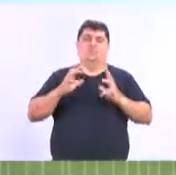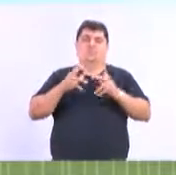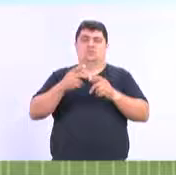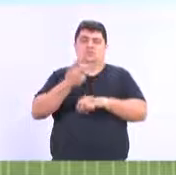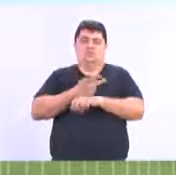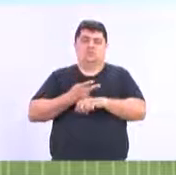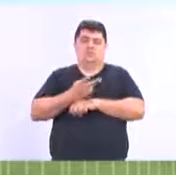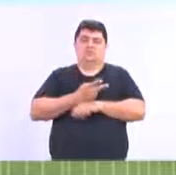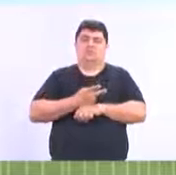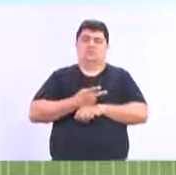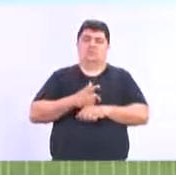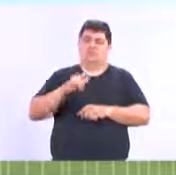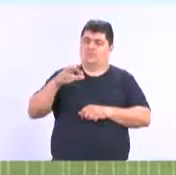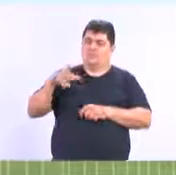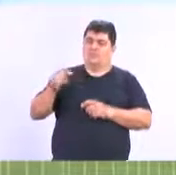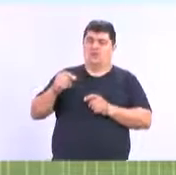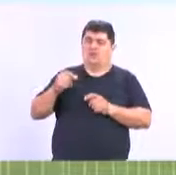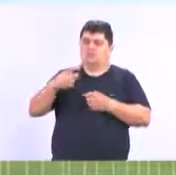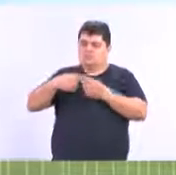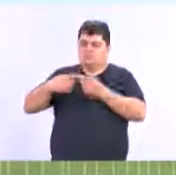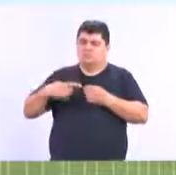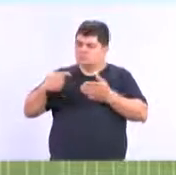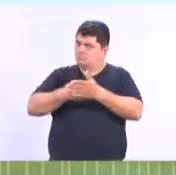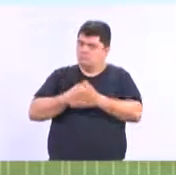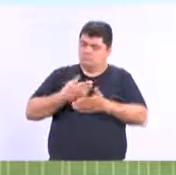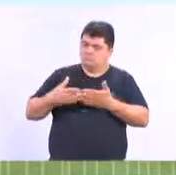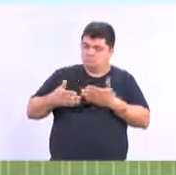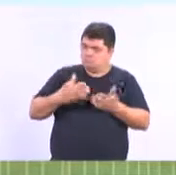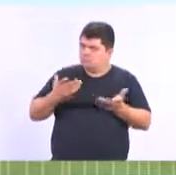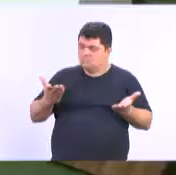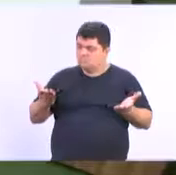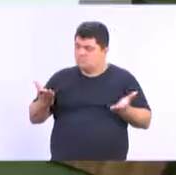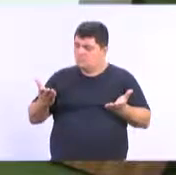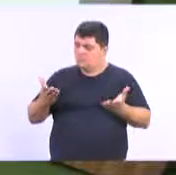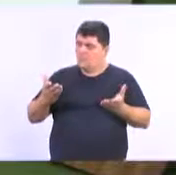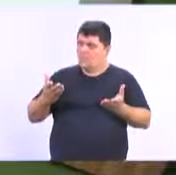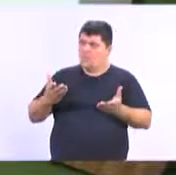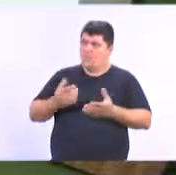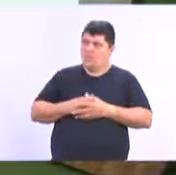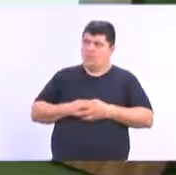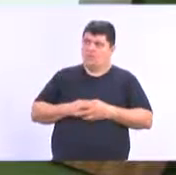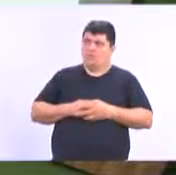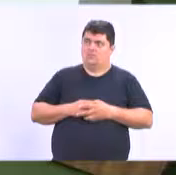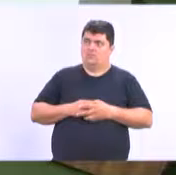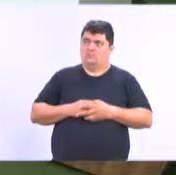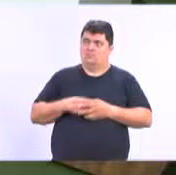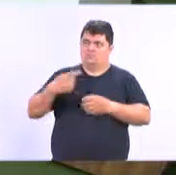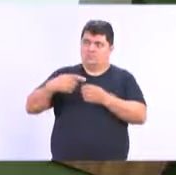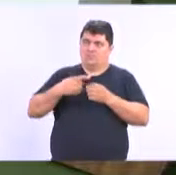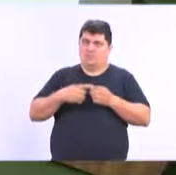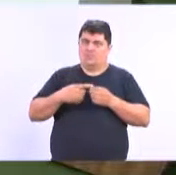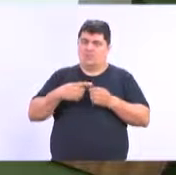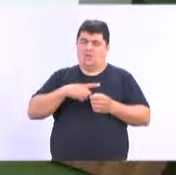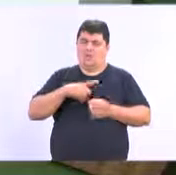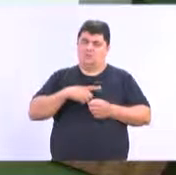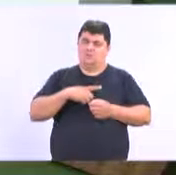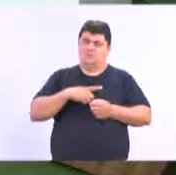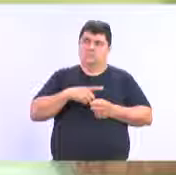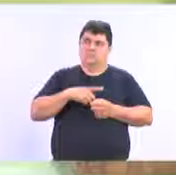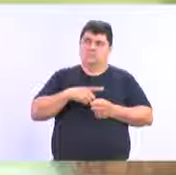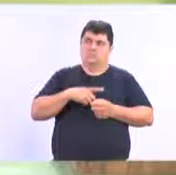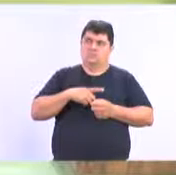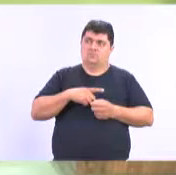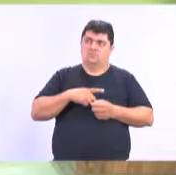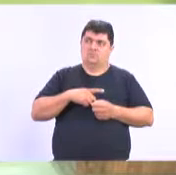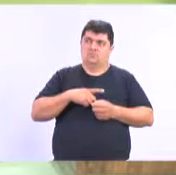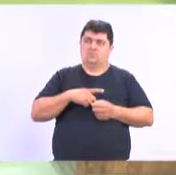em análise. Professora Leila, os polos estão... Perguntas, observações? Os polos estão observando aqui